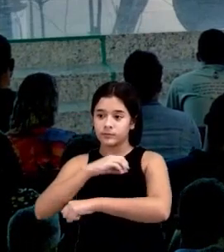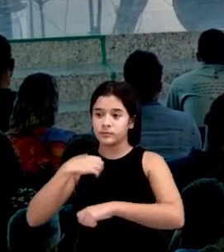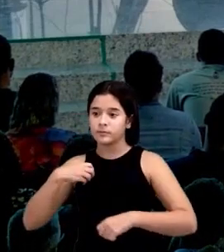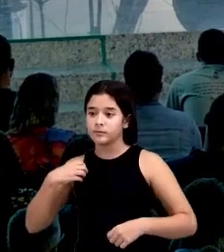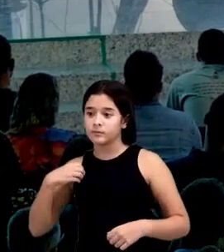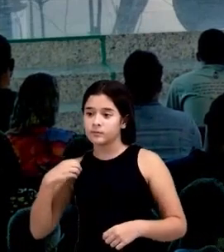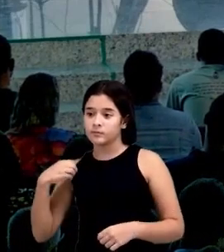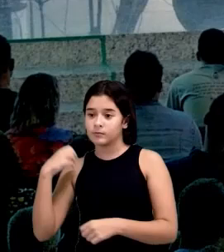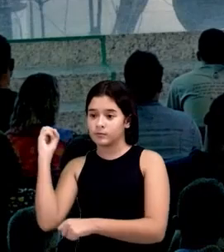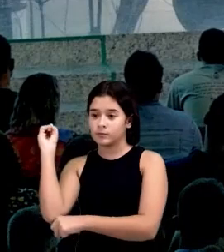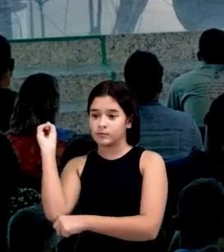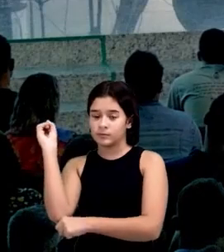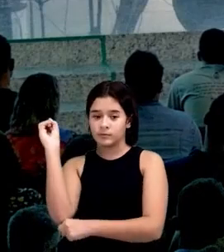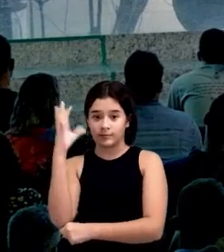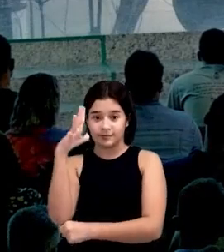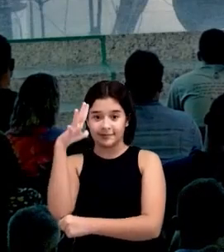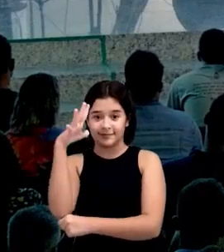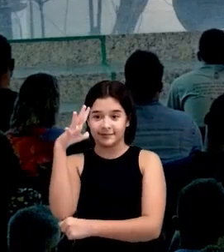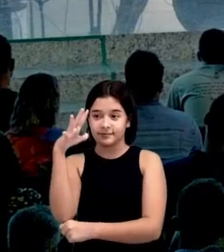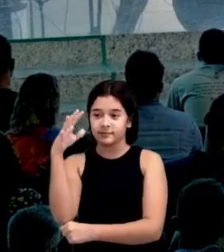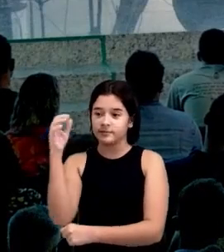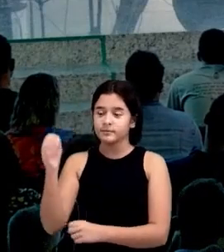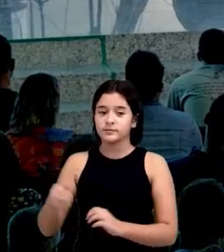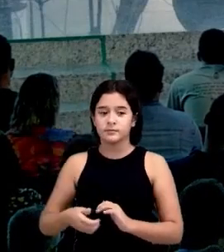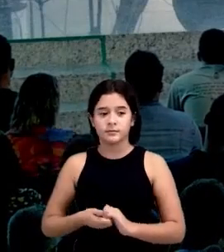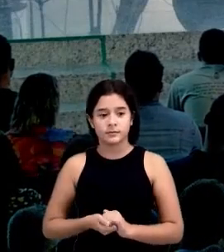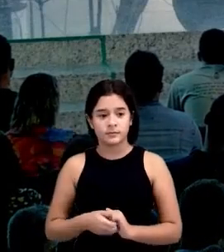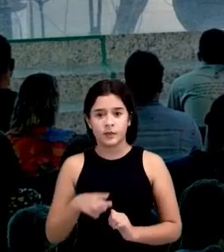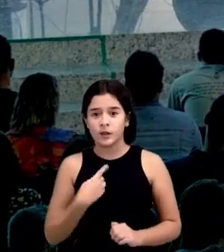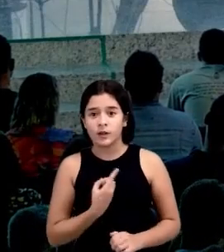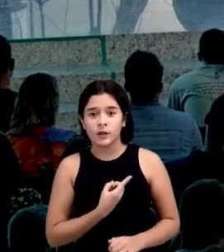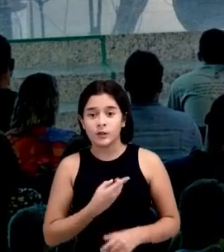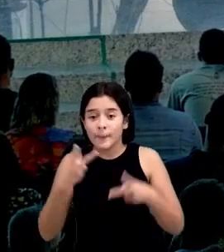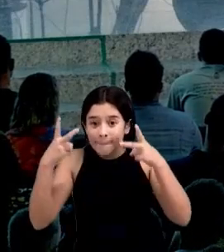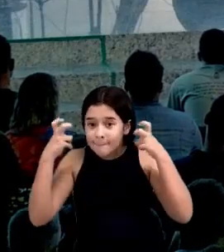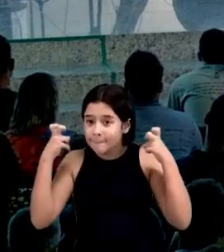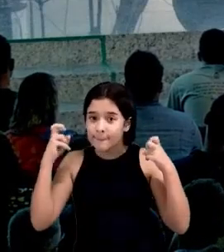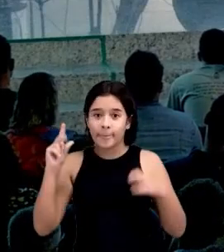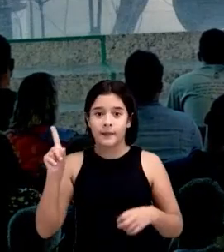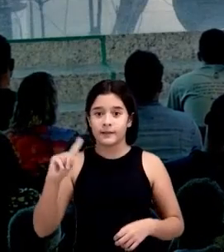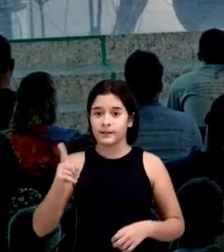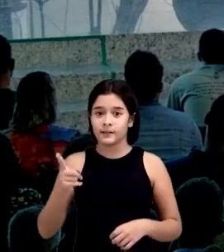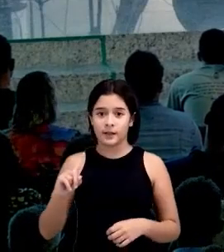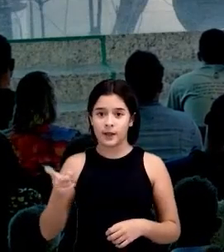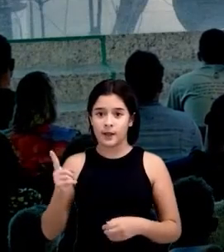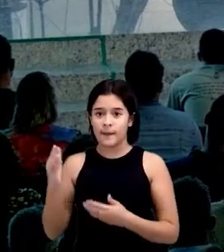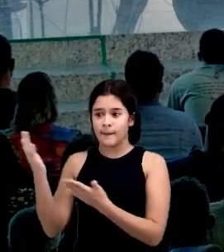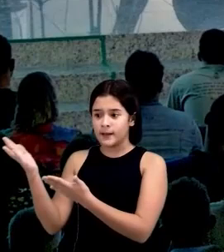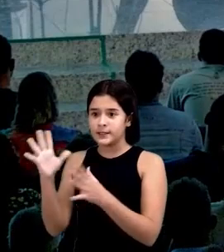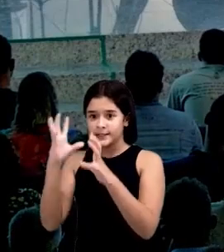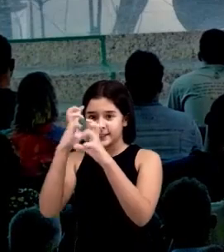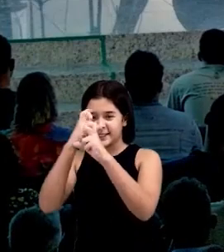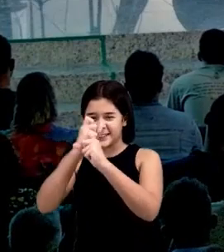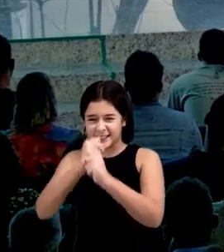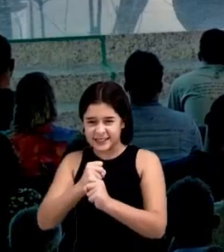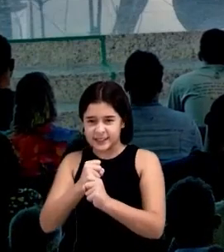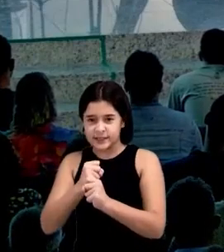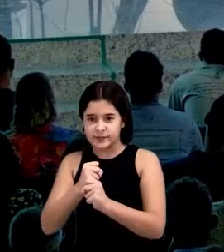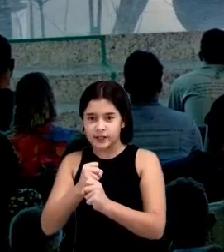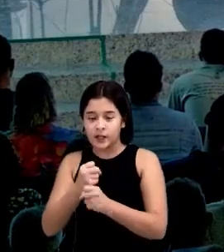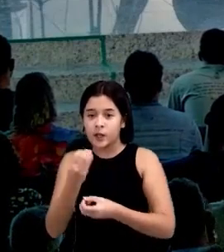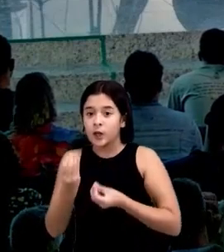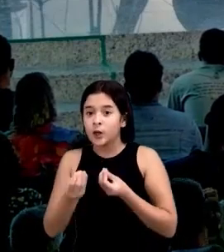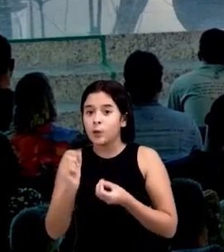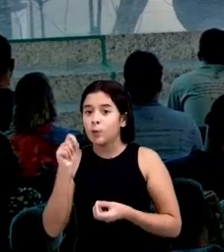não percebe a chegada das trevas e o impacto que isso causa para a sua rotina diária. Naquele tempo não. Se a